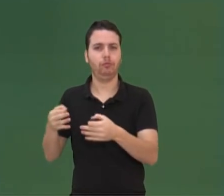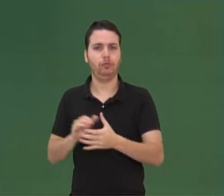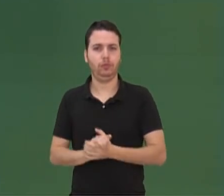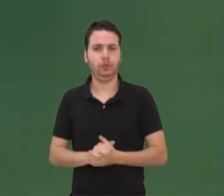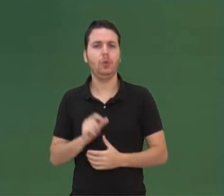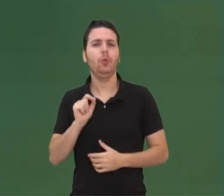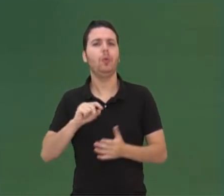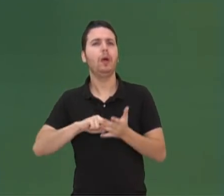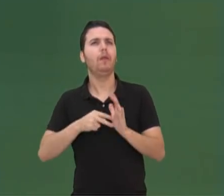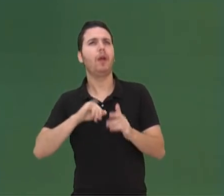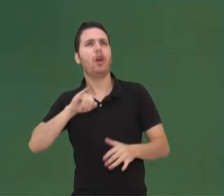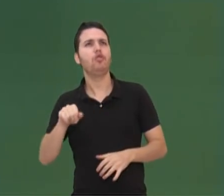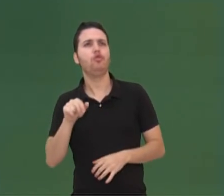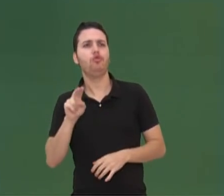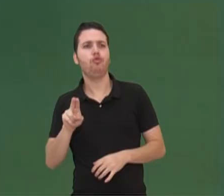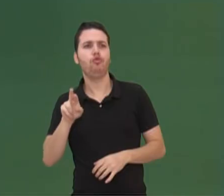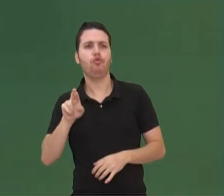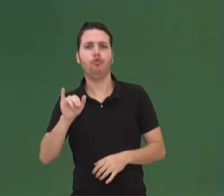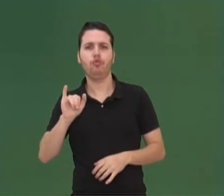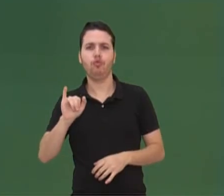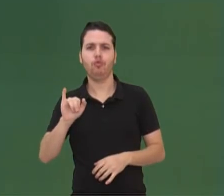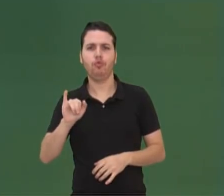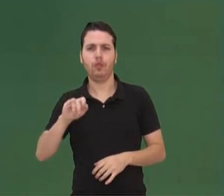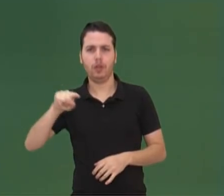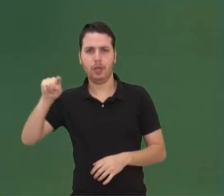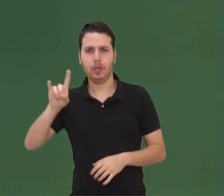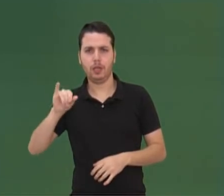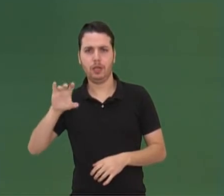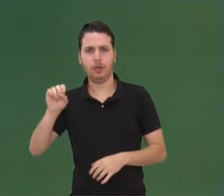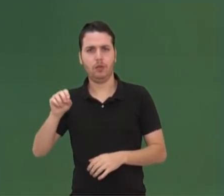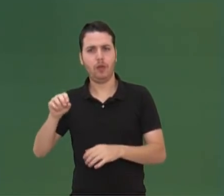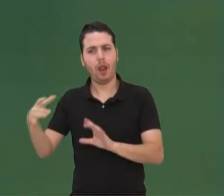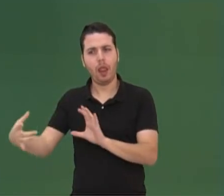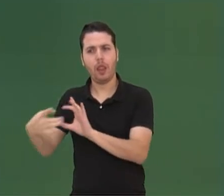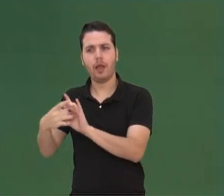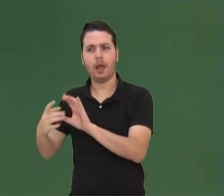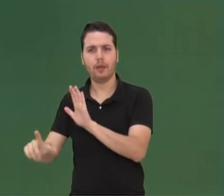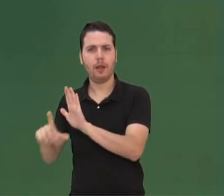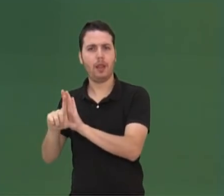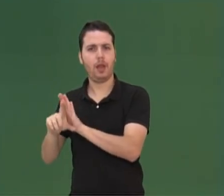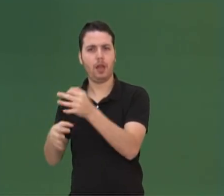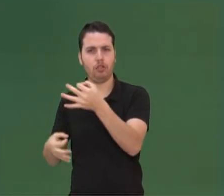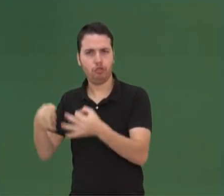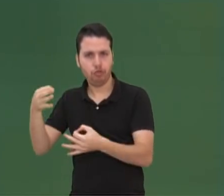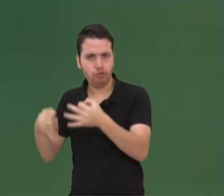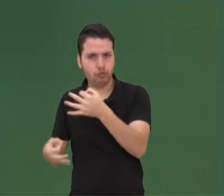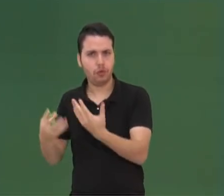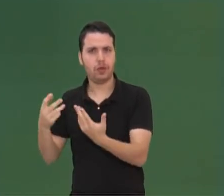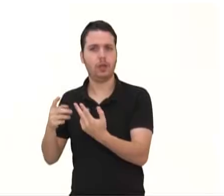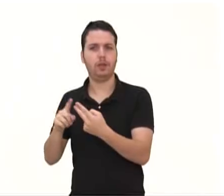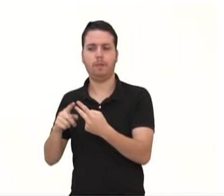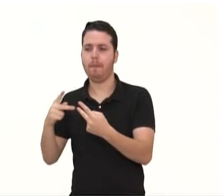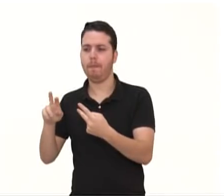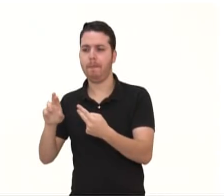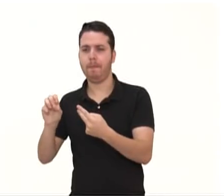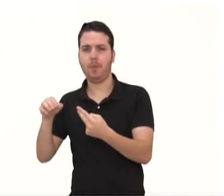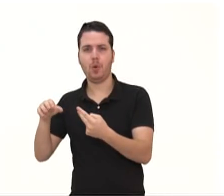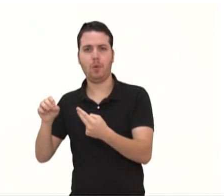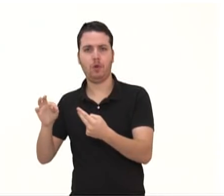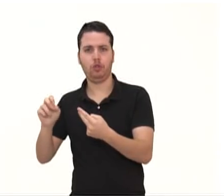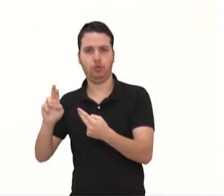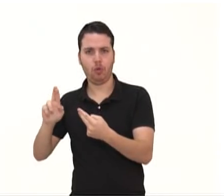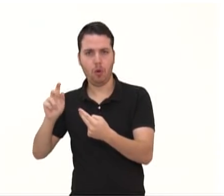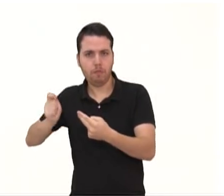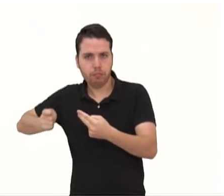é jurídico, professora? De leis, né? De juízes, promotores, né? Onde que